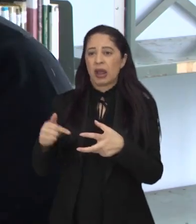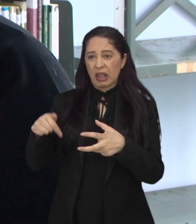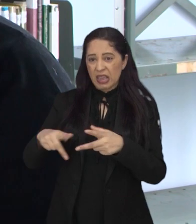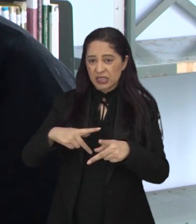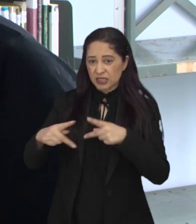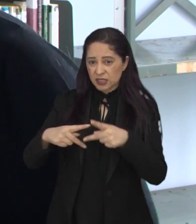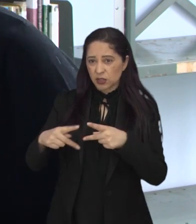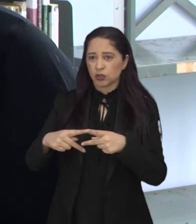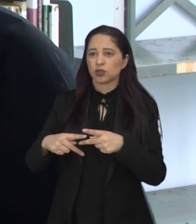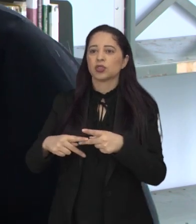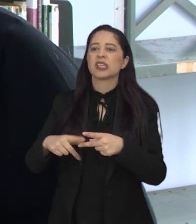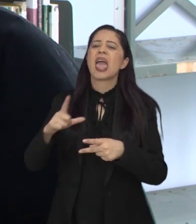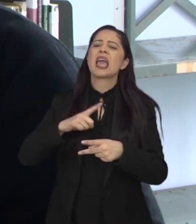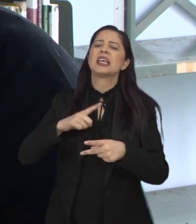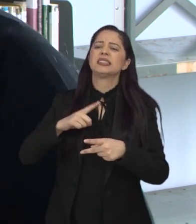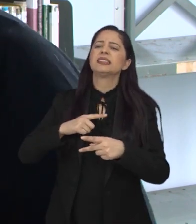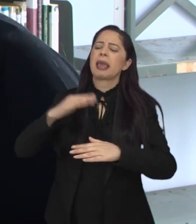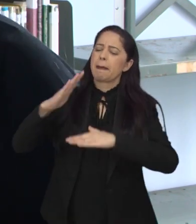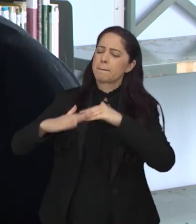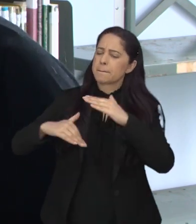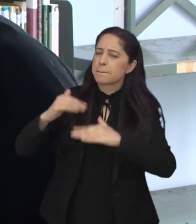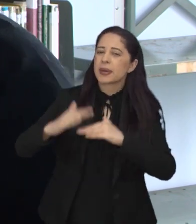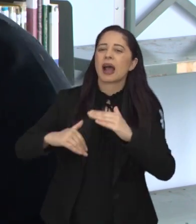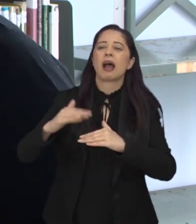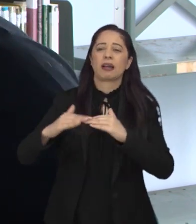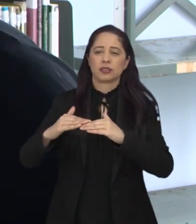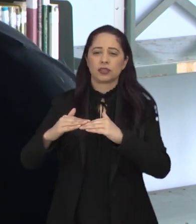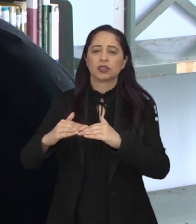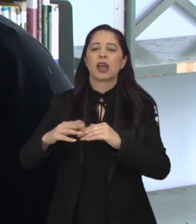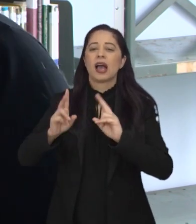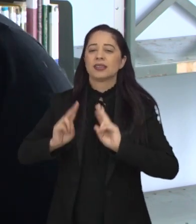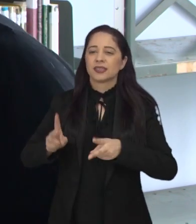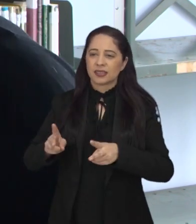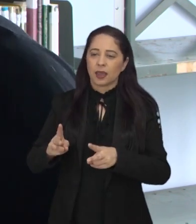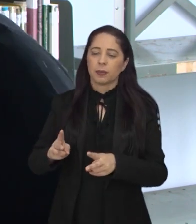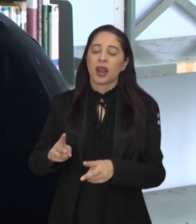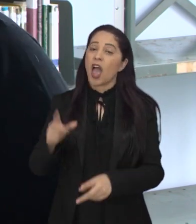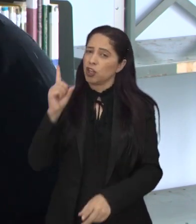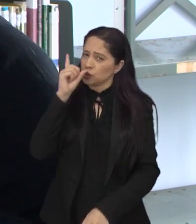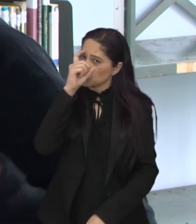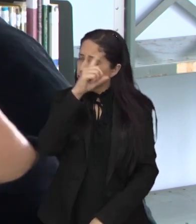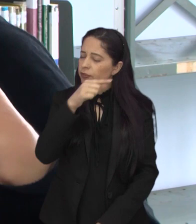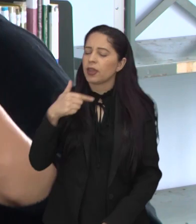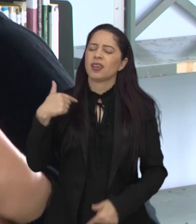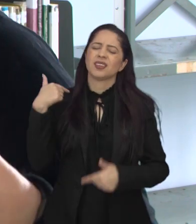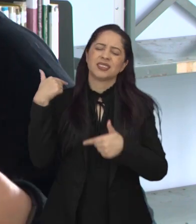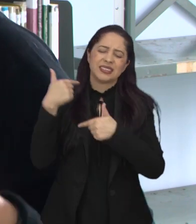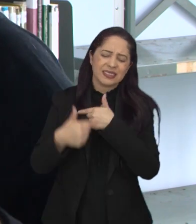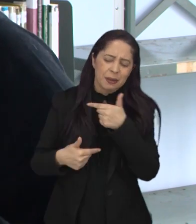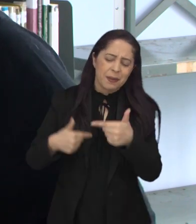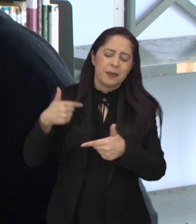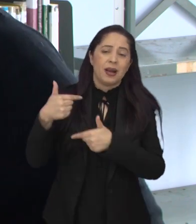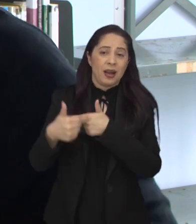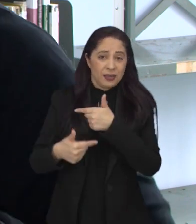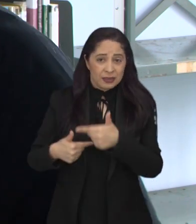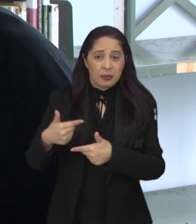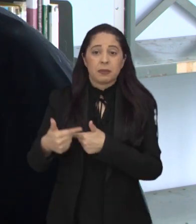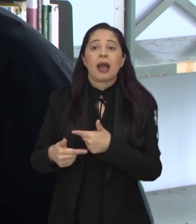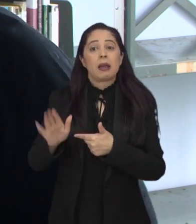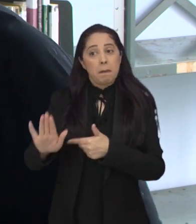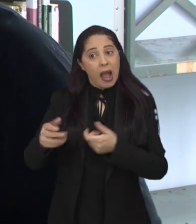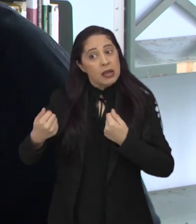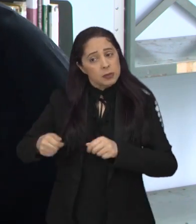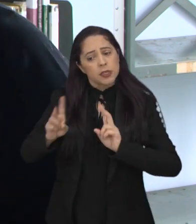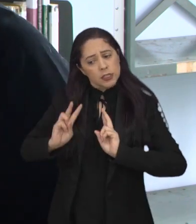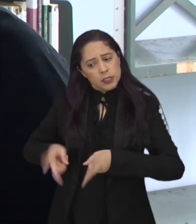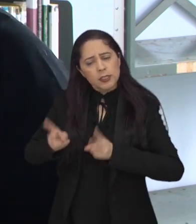tem essa prática e ela tem que continuar com essa prática. É trabalhosa, claro que é, porque passa por uma questão